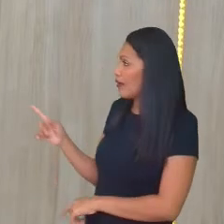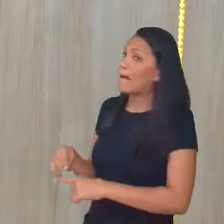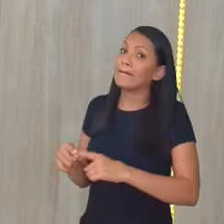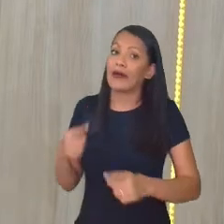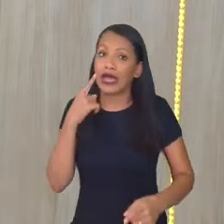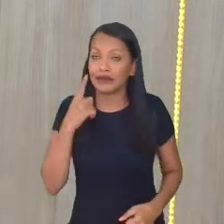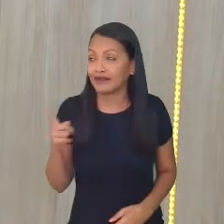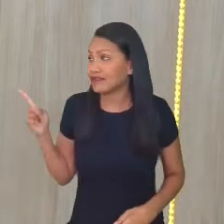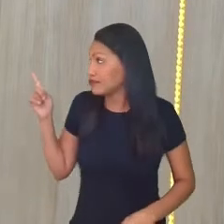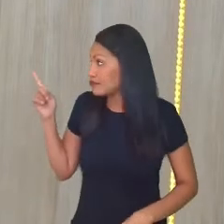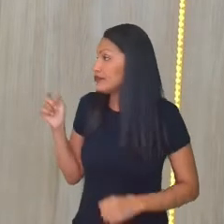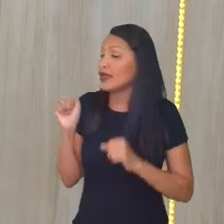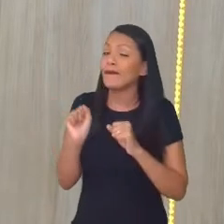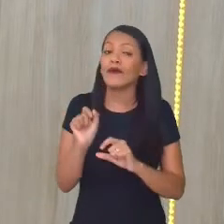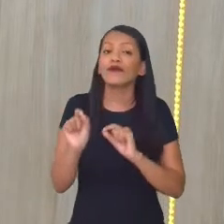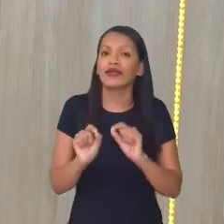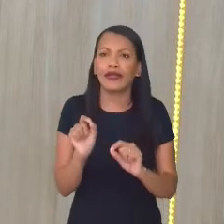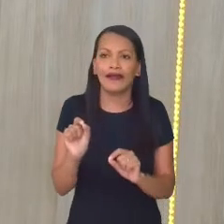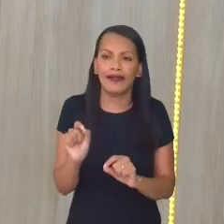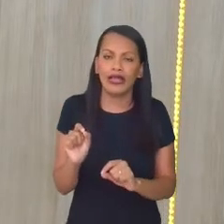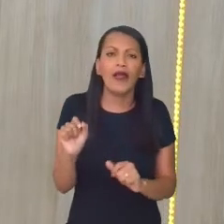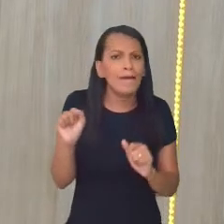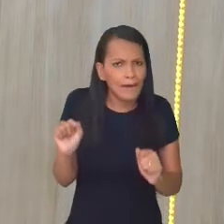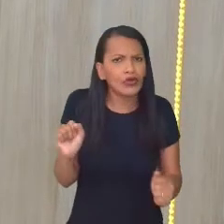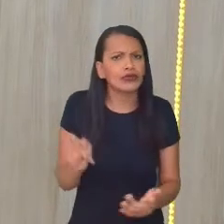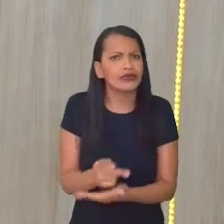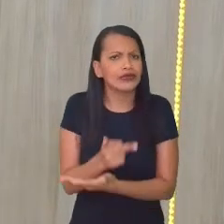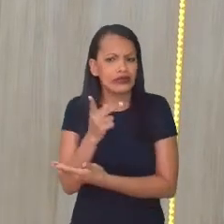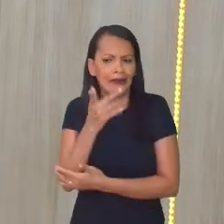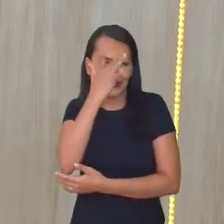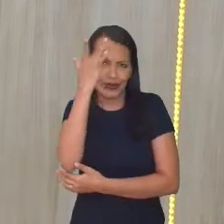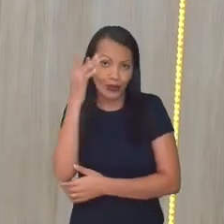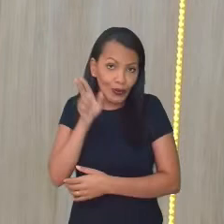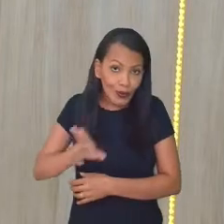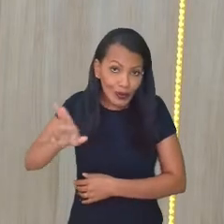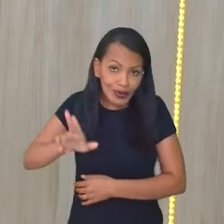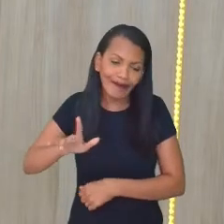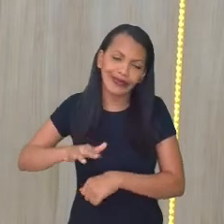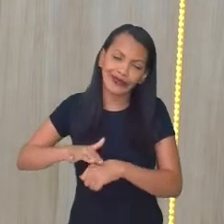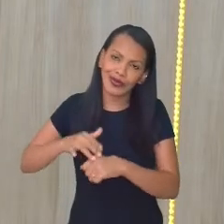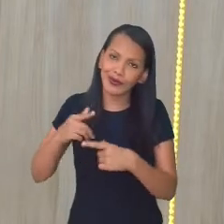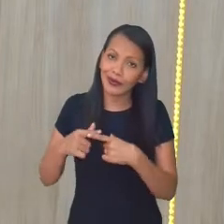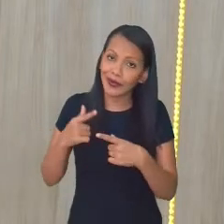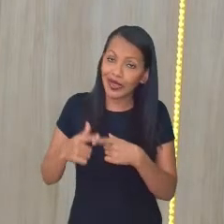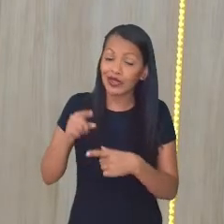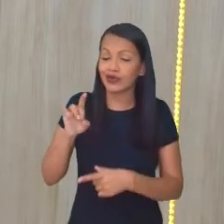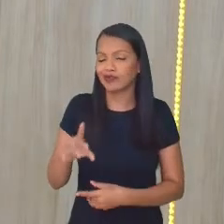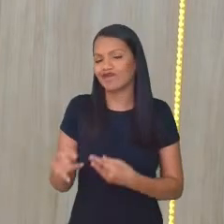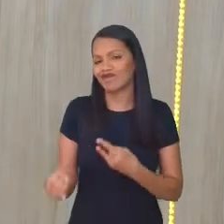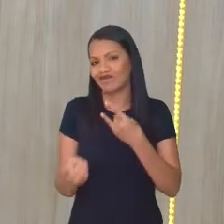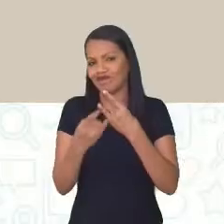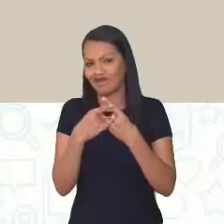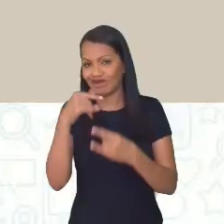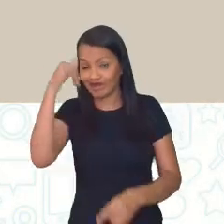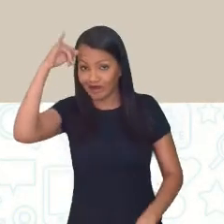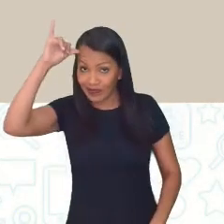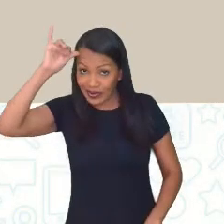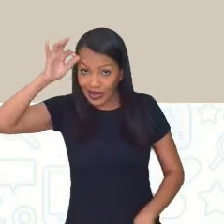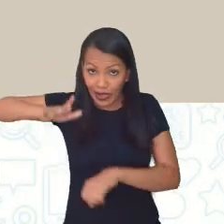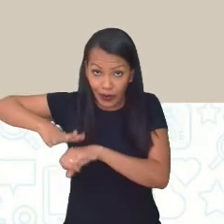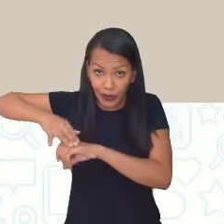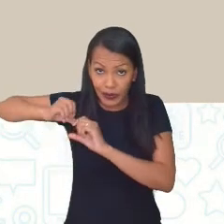e a camisinha feminina. Outro exemplo também de um contraceptivo de barreira, o